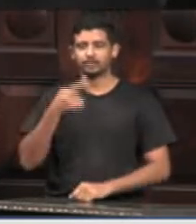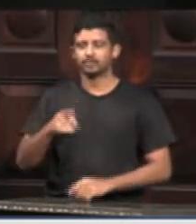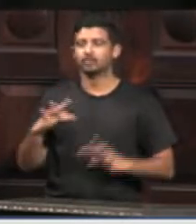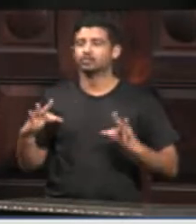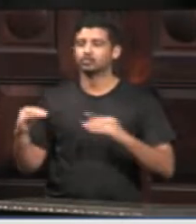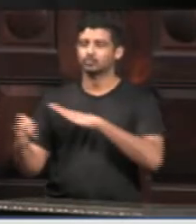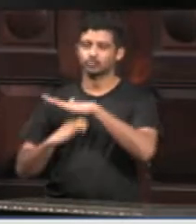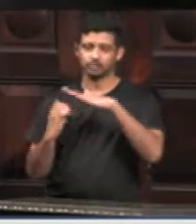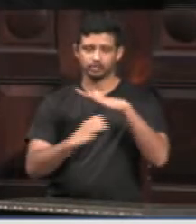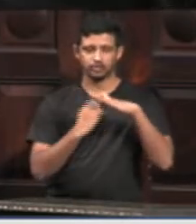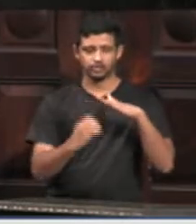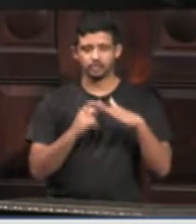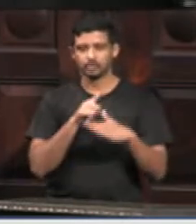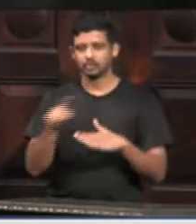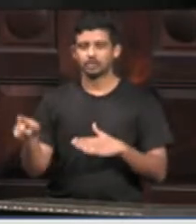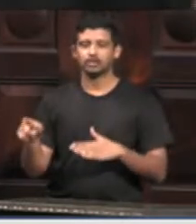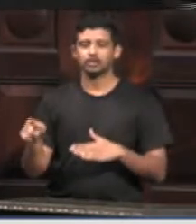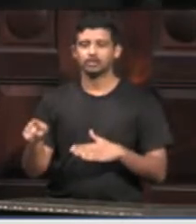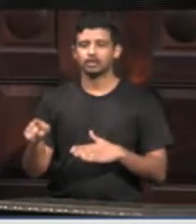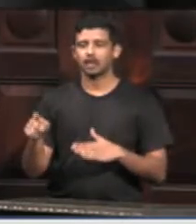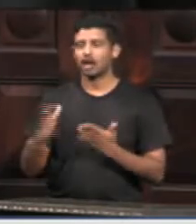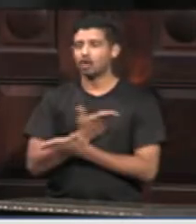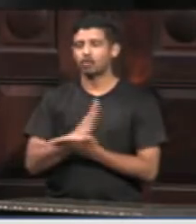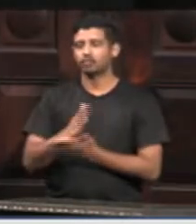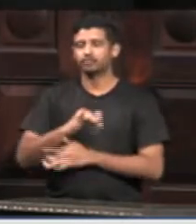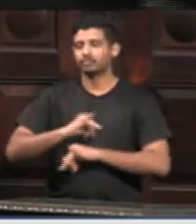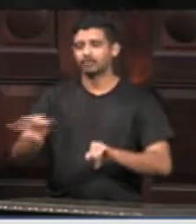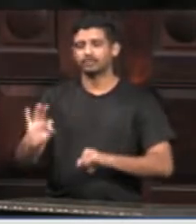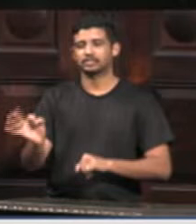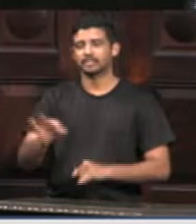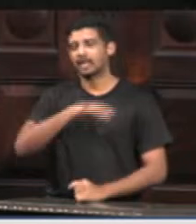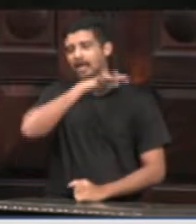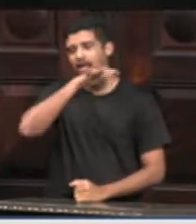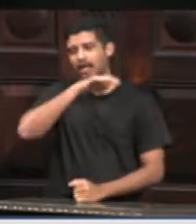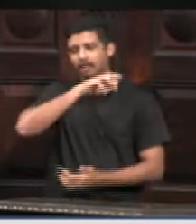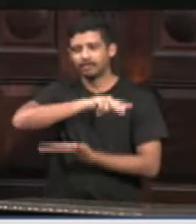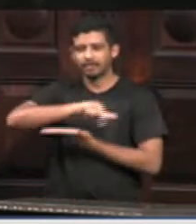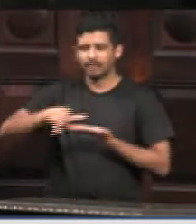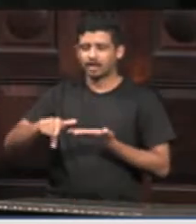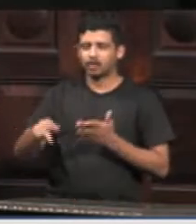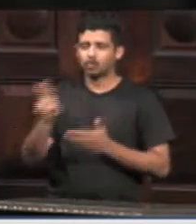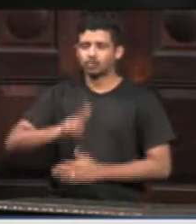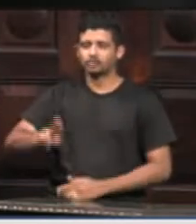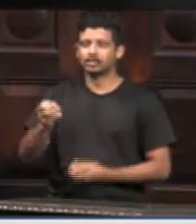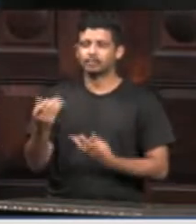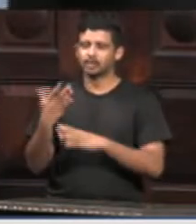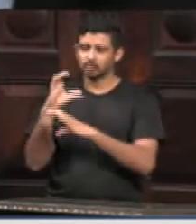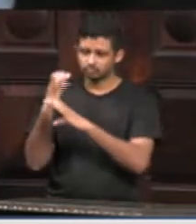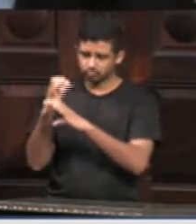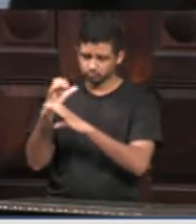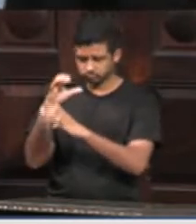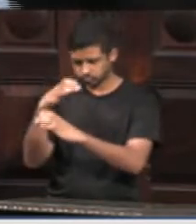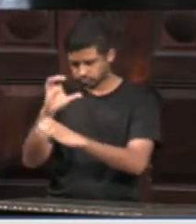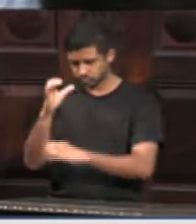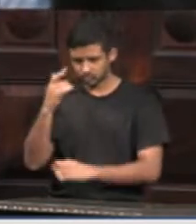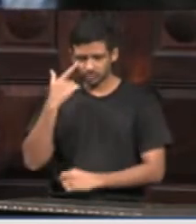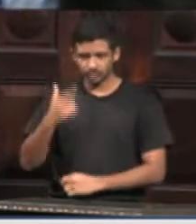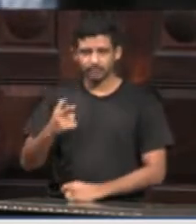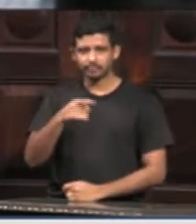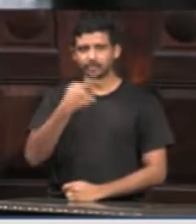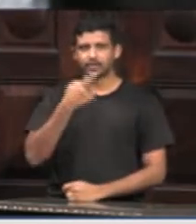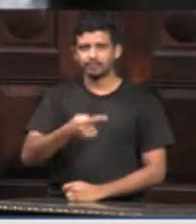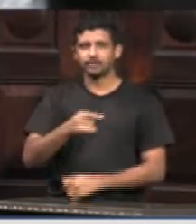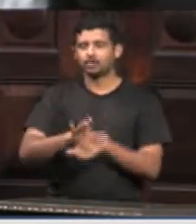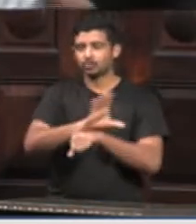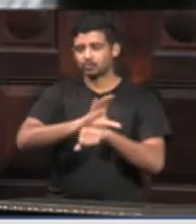e instituições que não utilizem animais em experimentos científicos de qualquer natureza. Pareceres das comissões de Constituição e Justiça pela Constitucionalidade